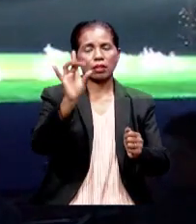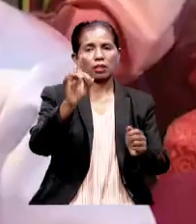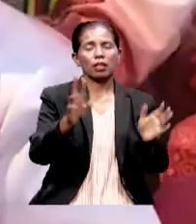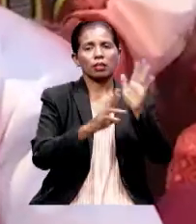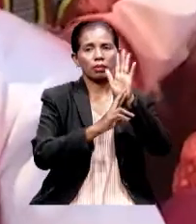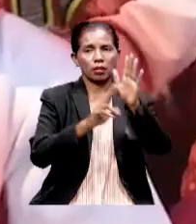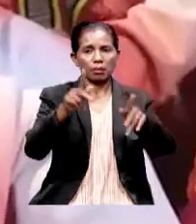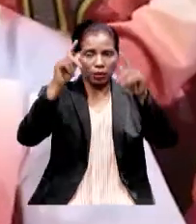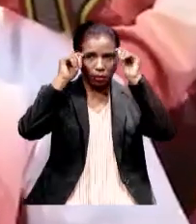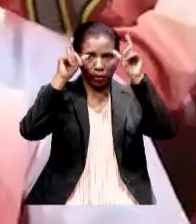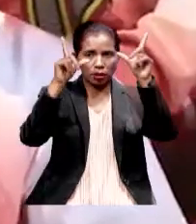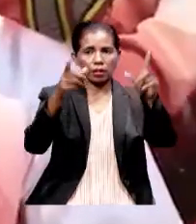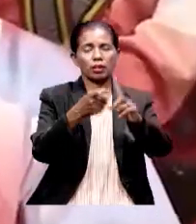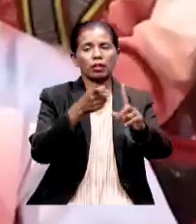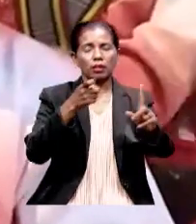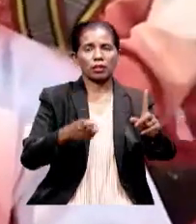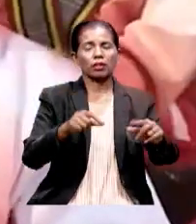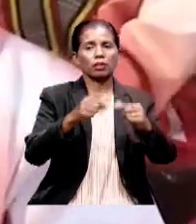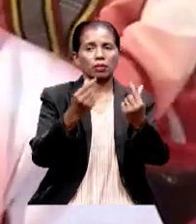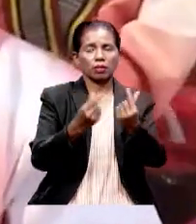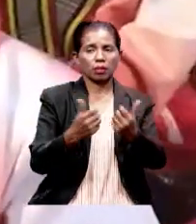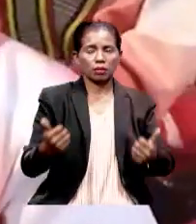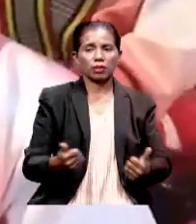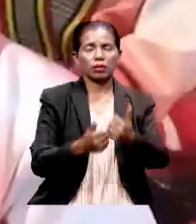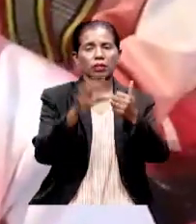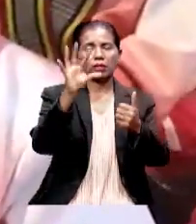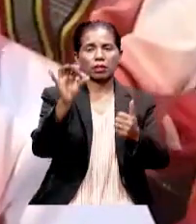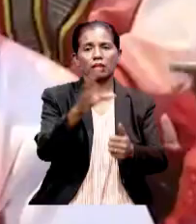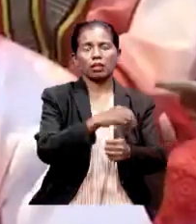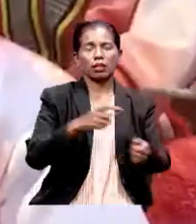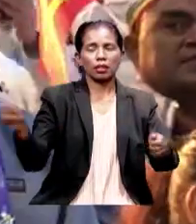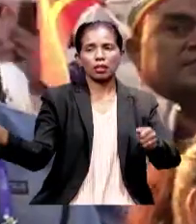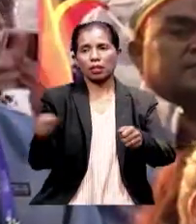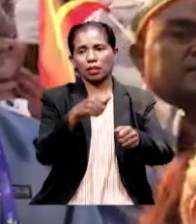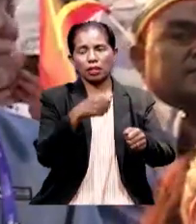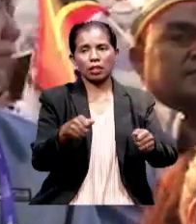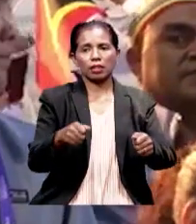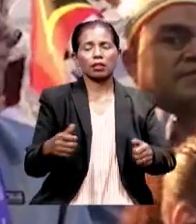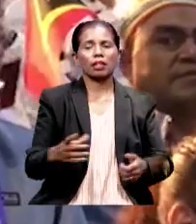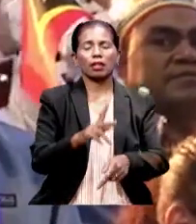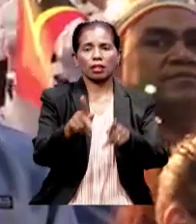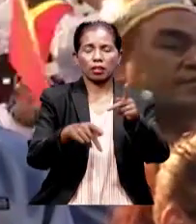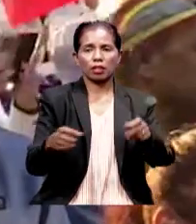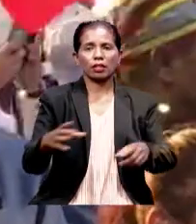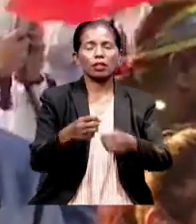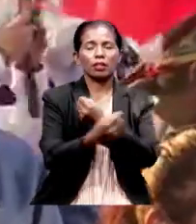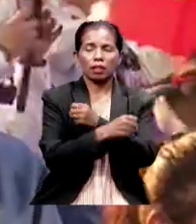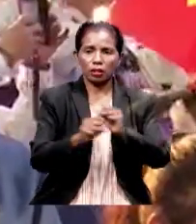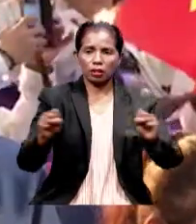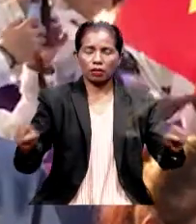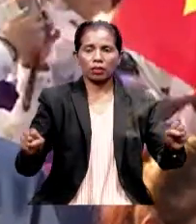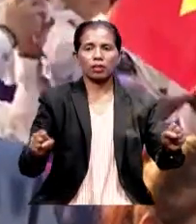representa Timor Leste husi modalidade desportivo sia hanesan tenis du campo, atletismo, taekwondo,